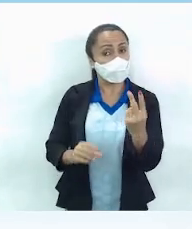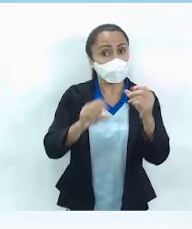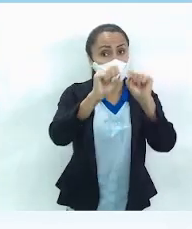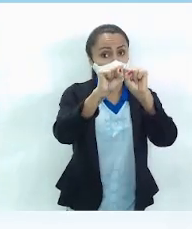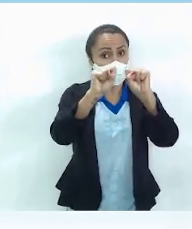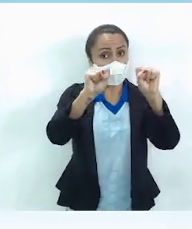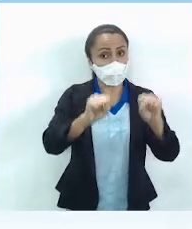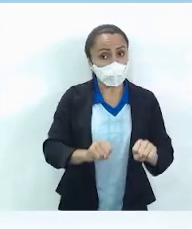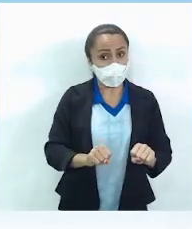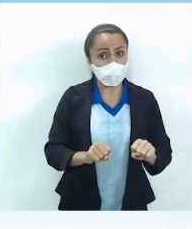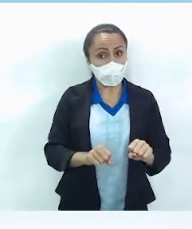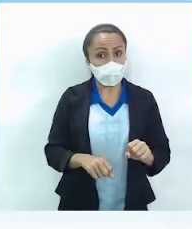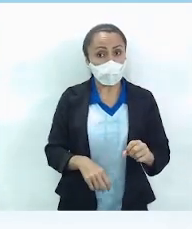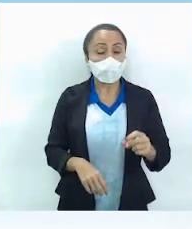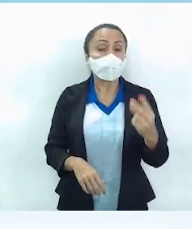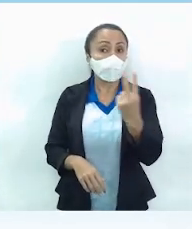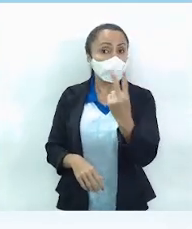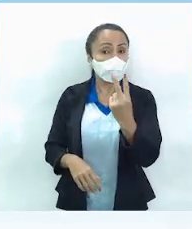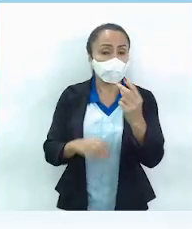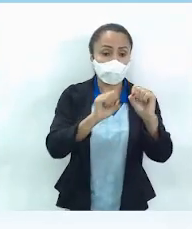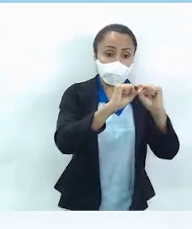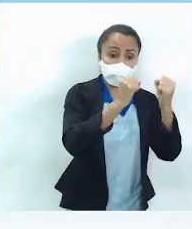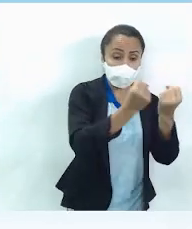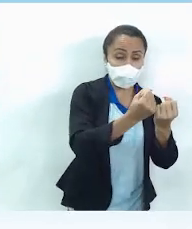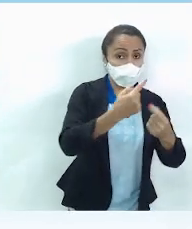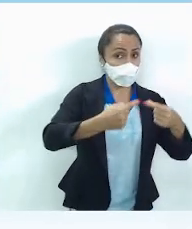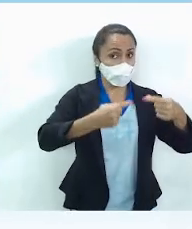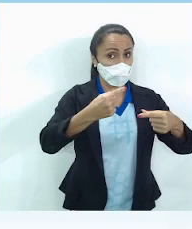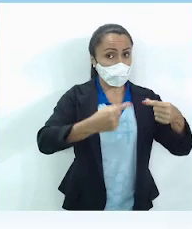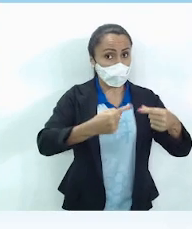único país. Socialismo